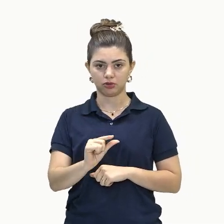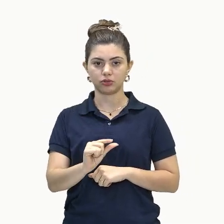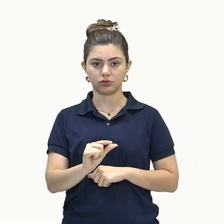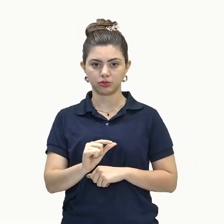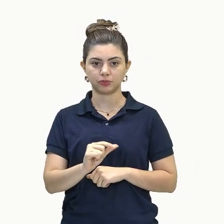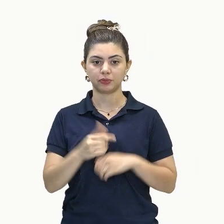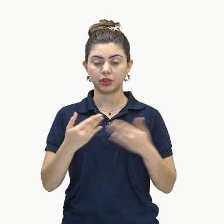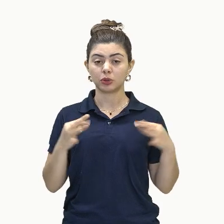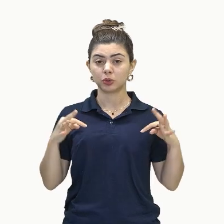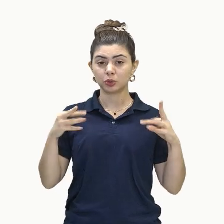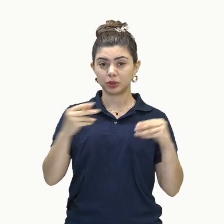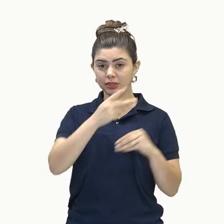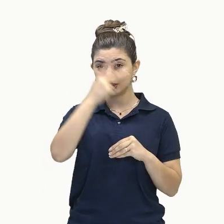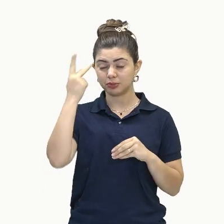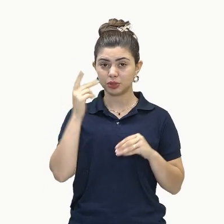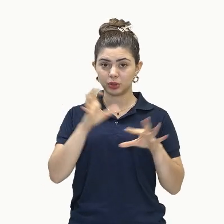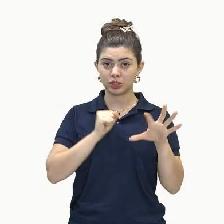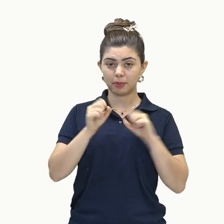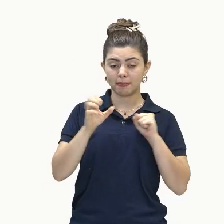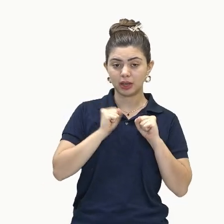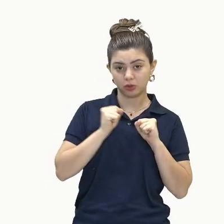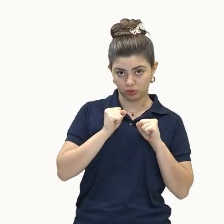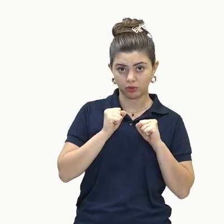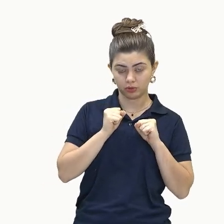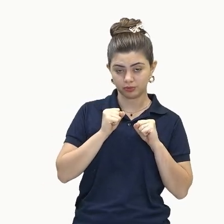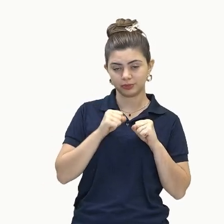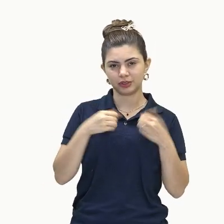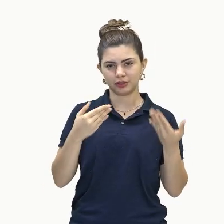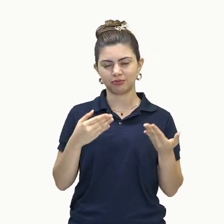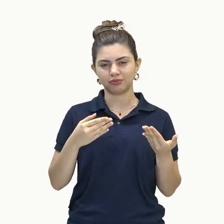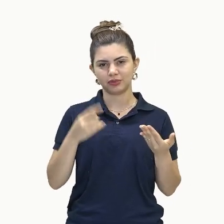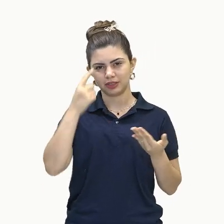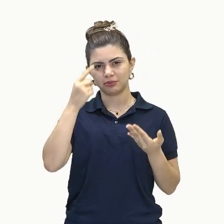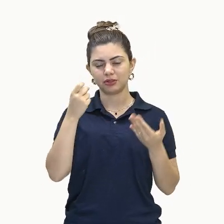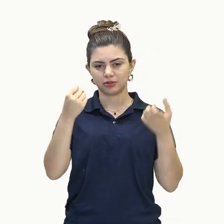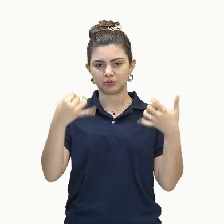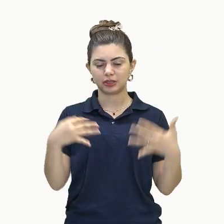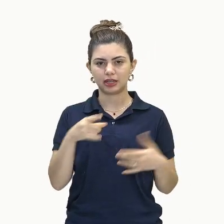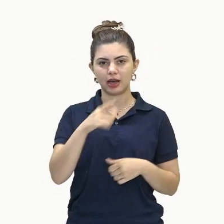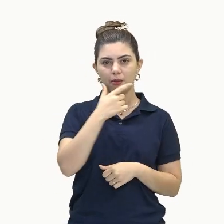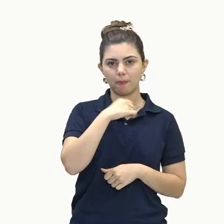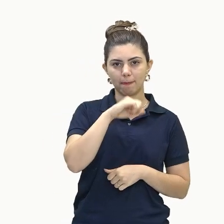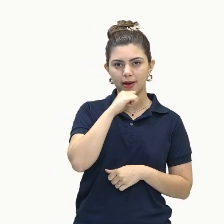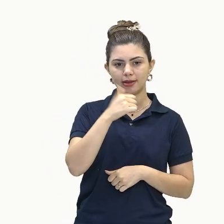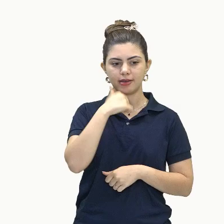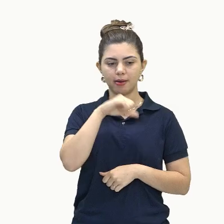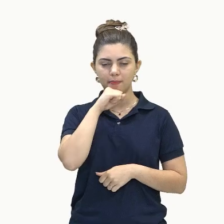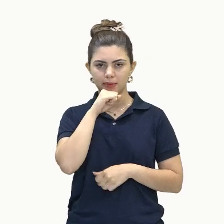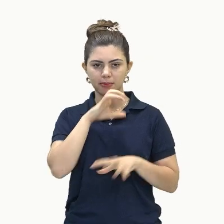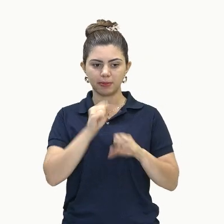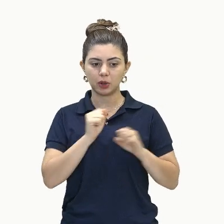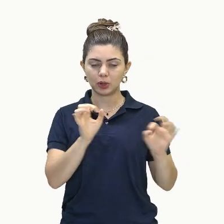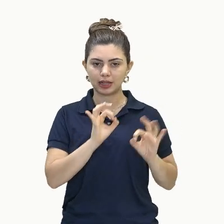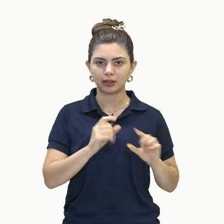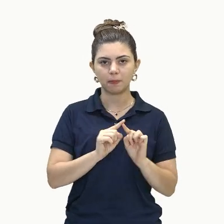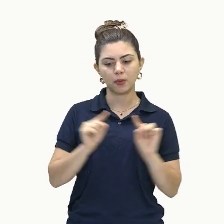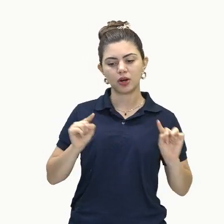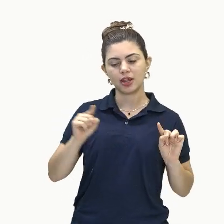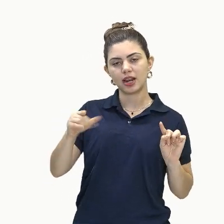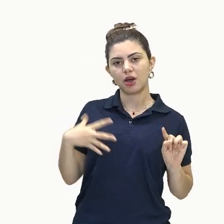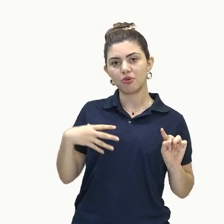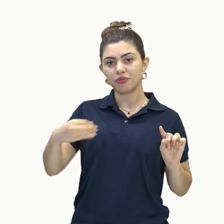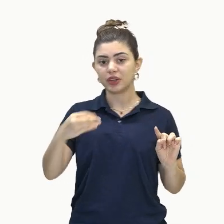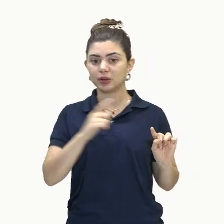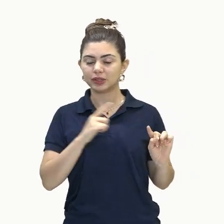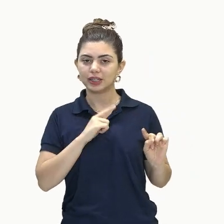afetado, porque como nós vimos no início da nossa aula, quando os pais não são afetados, mas os filhos são, isso indica um caráter